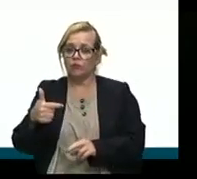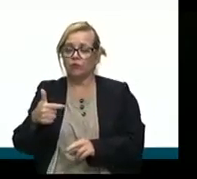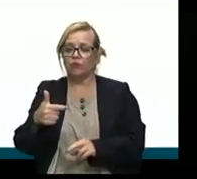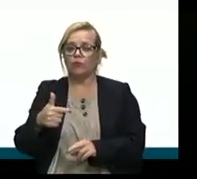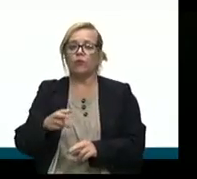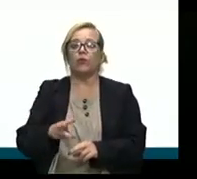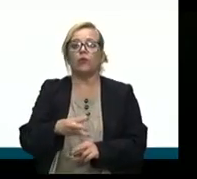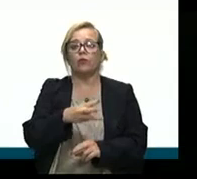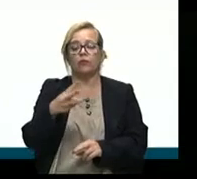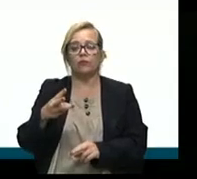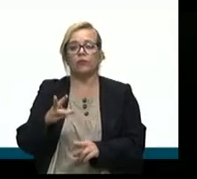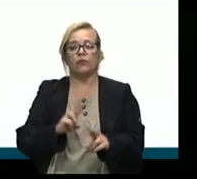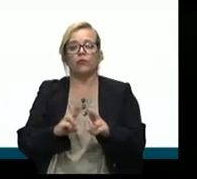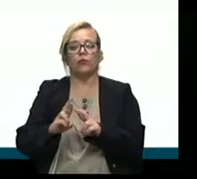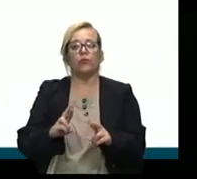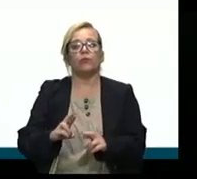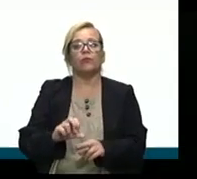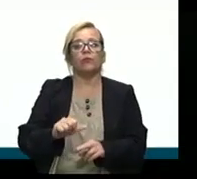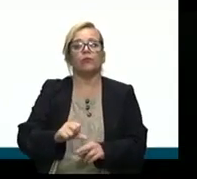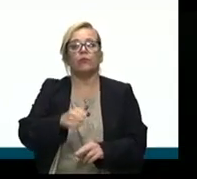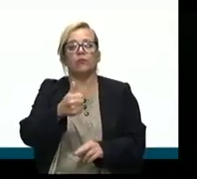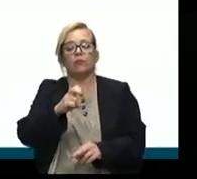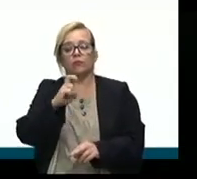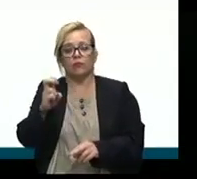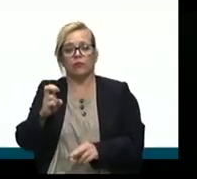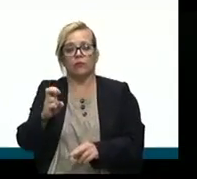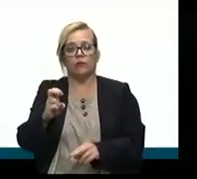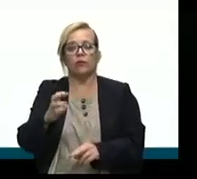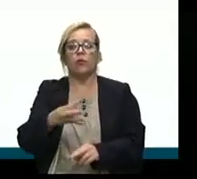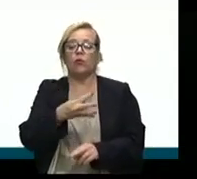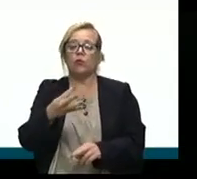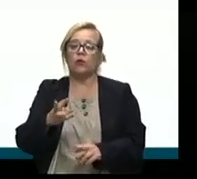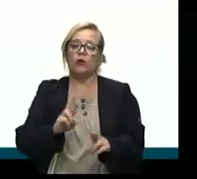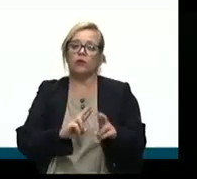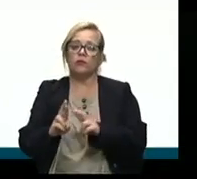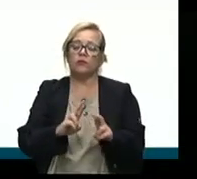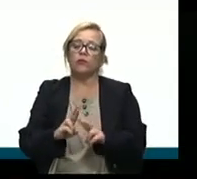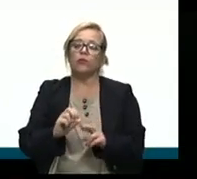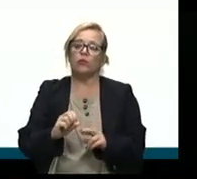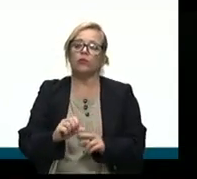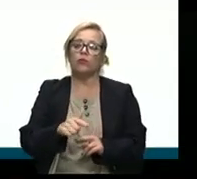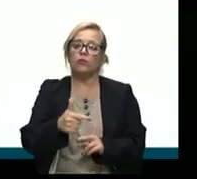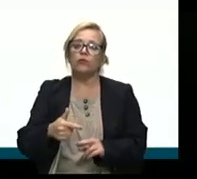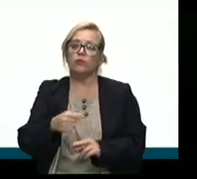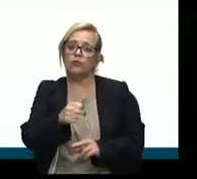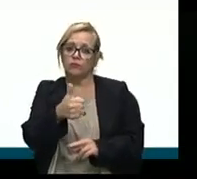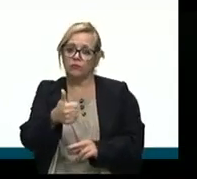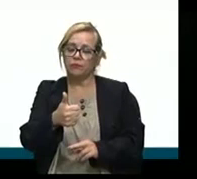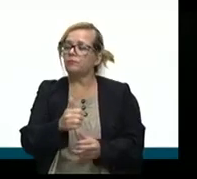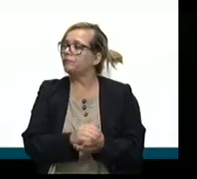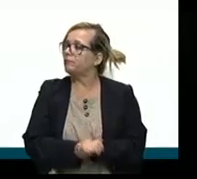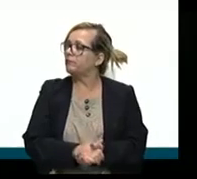o 3 está relacionado com o 15 e o 4 está relacionado com o 21.